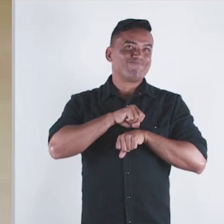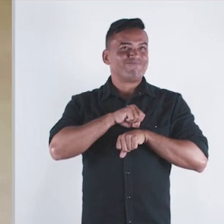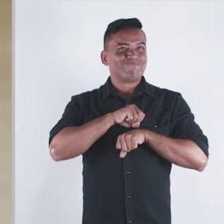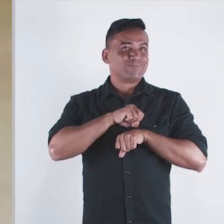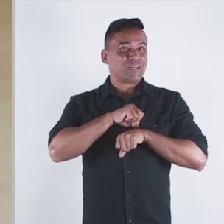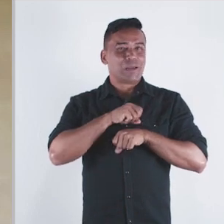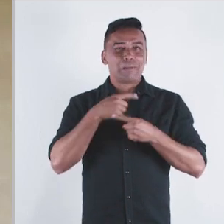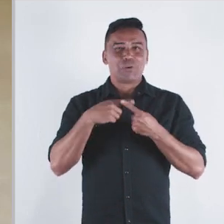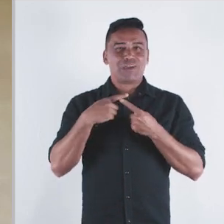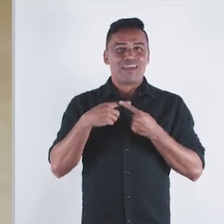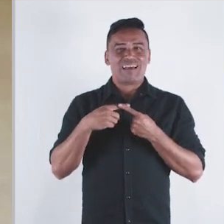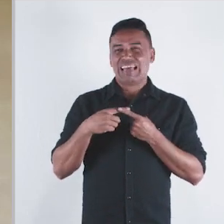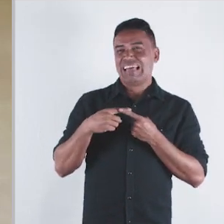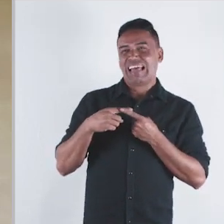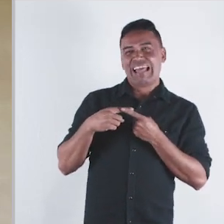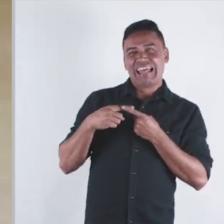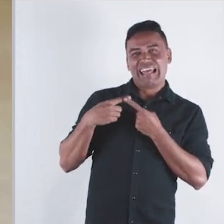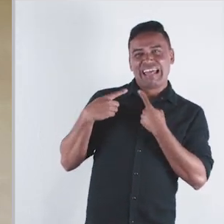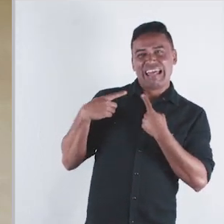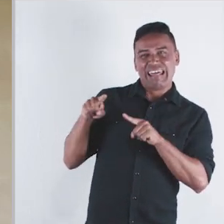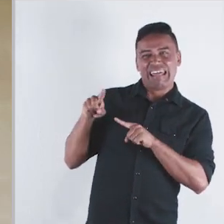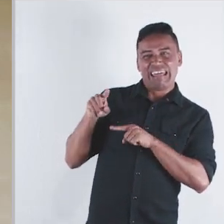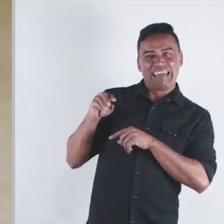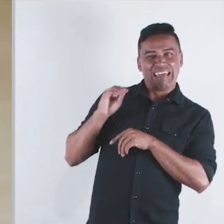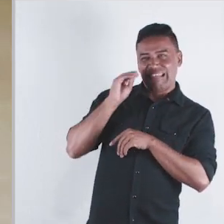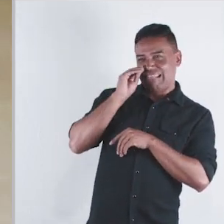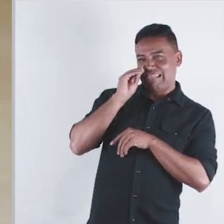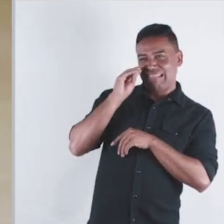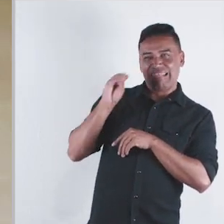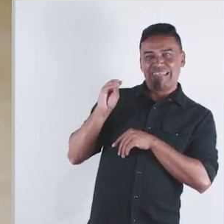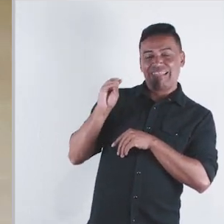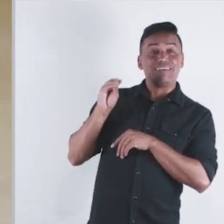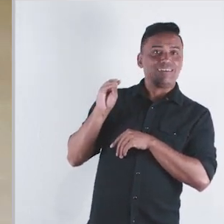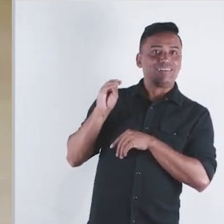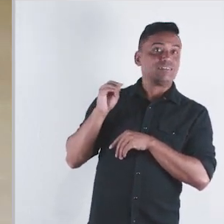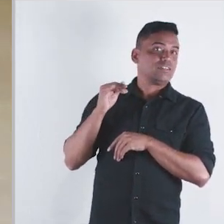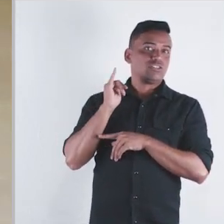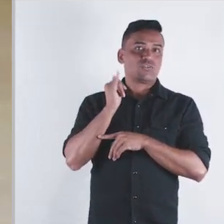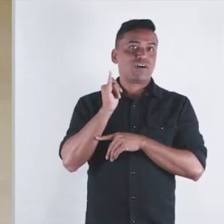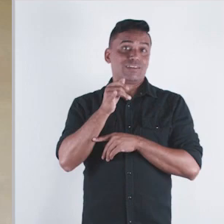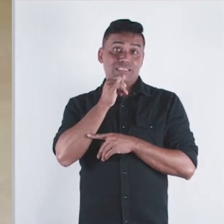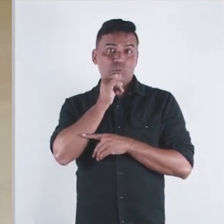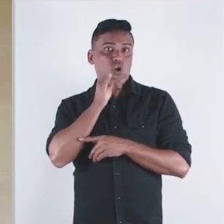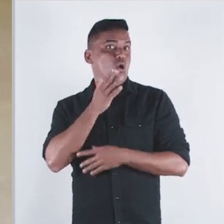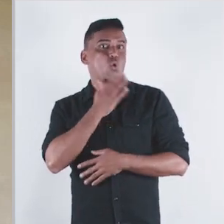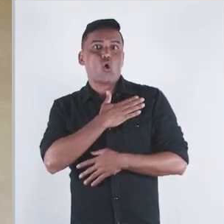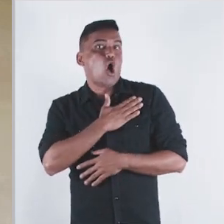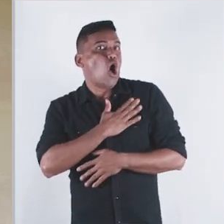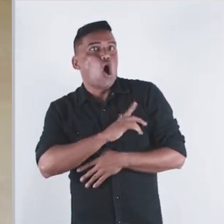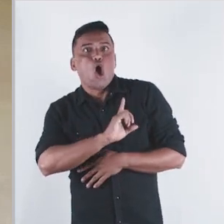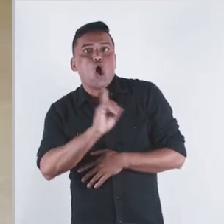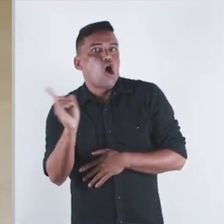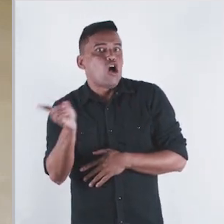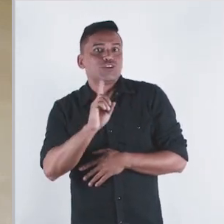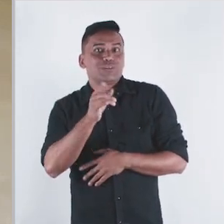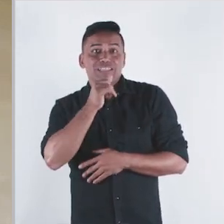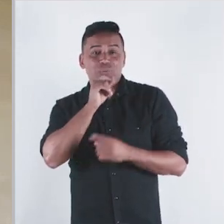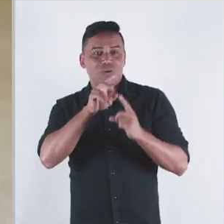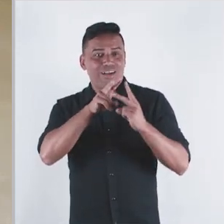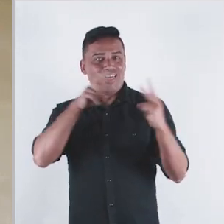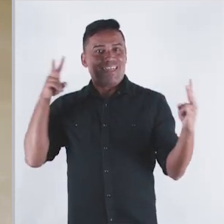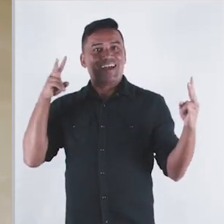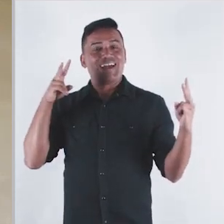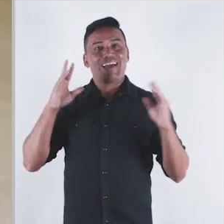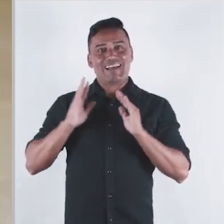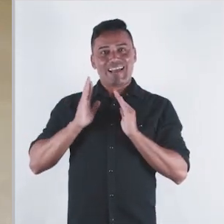muito acrítica, às vezes, né? Eu não estou dizendo que me desgosta de estar aqui, por exemplo,